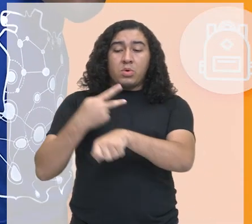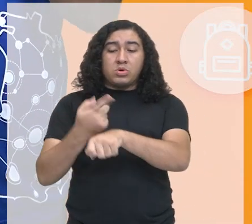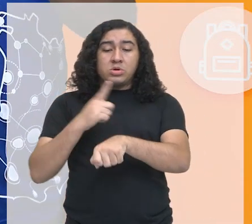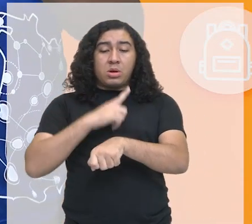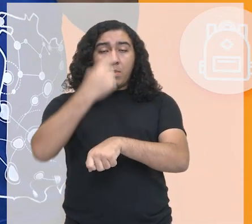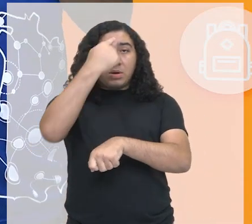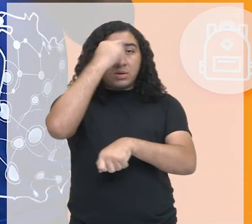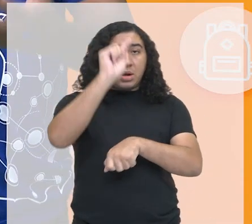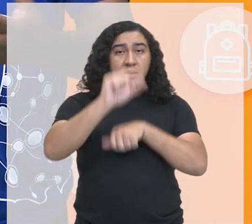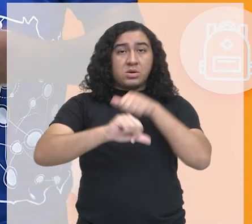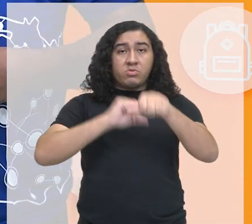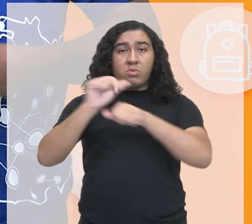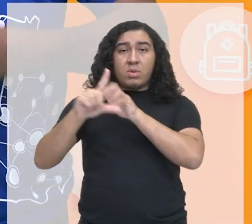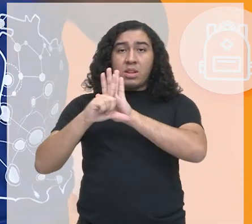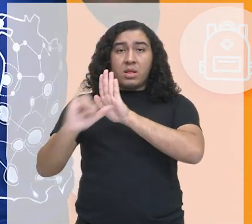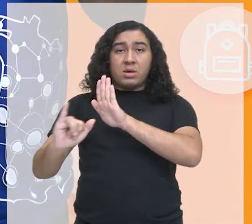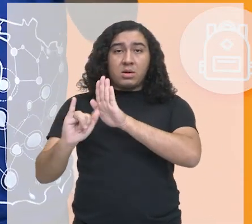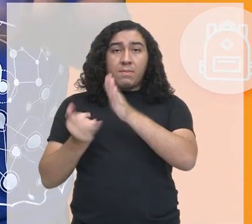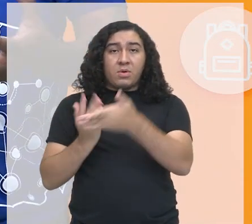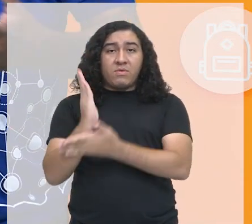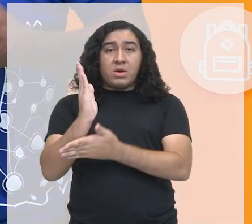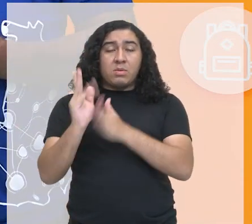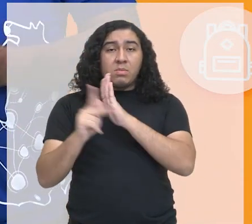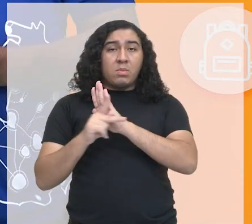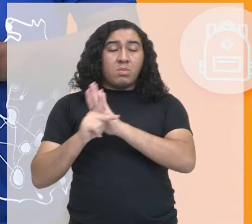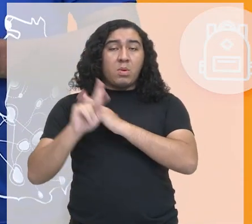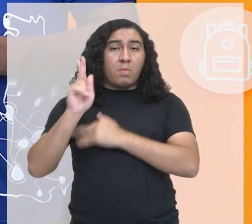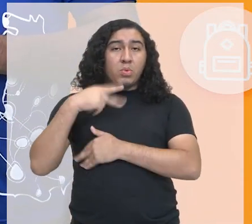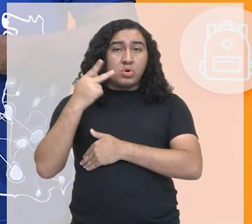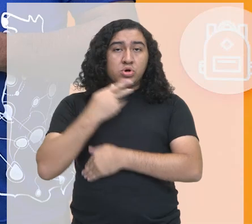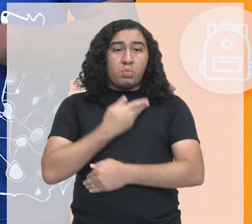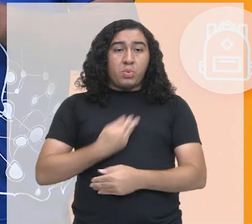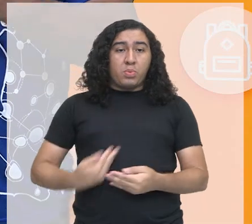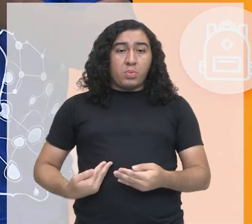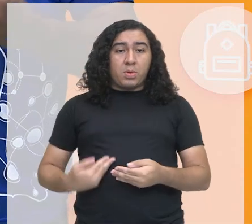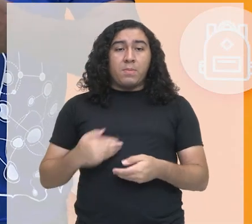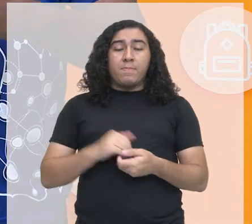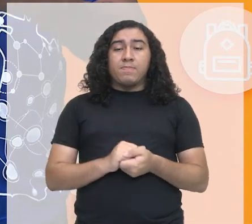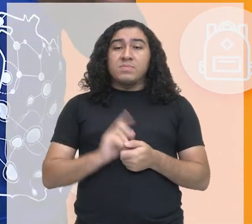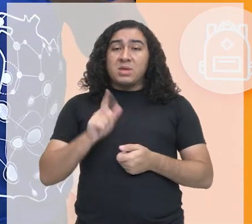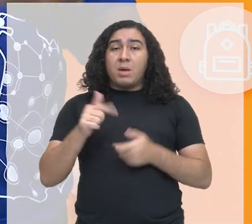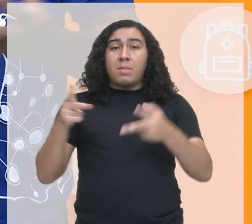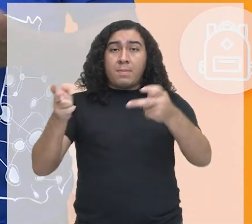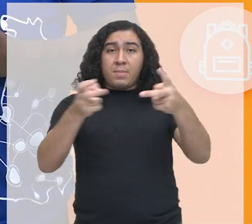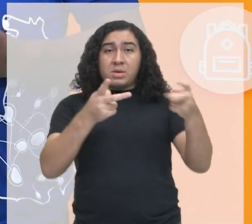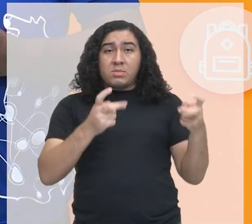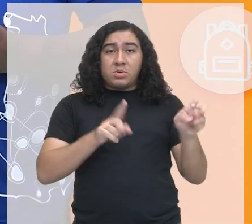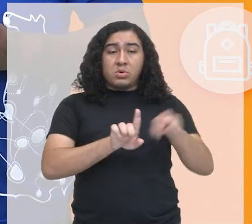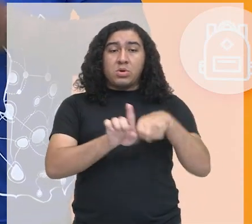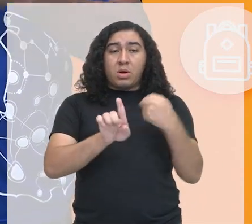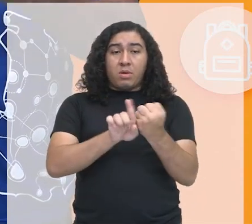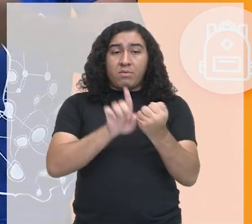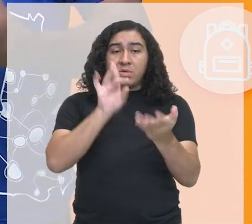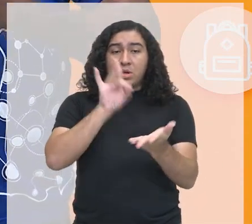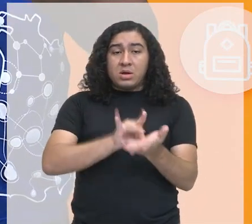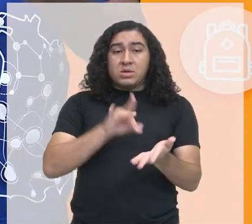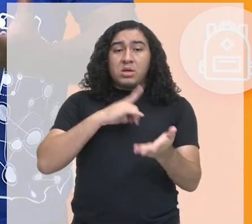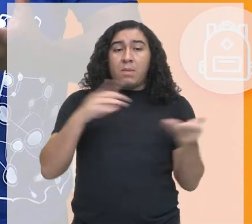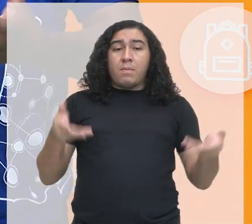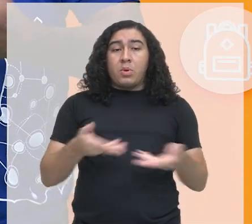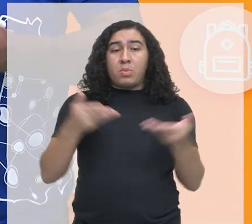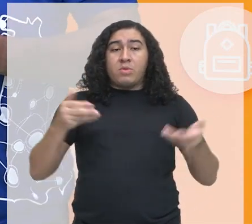ideia ser transformada em lei, em política pública, né, uma percepção mais social, que promova